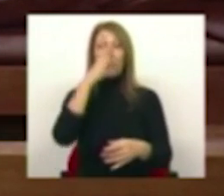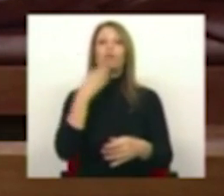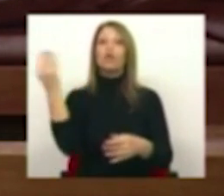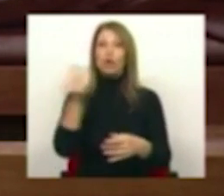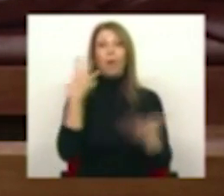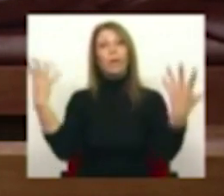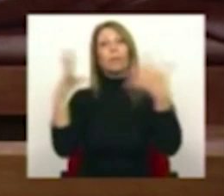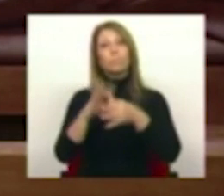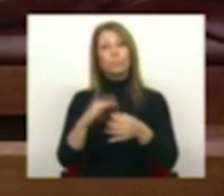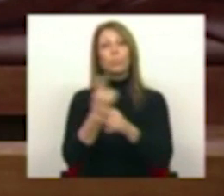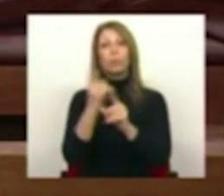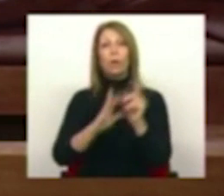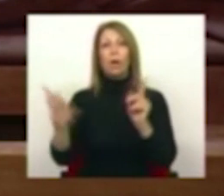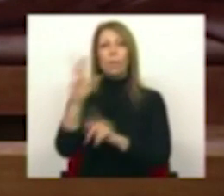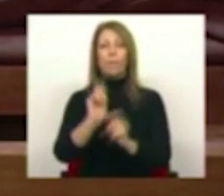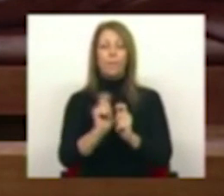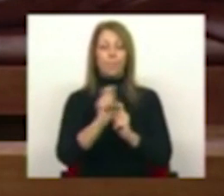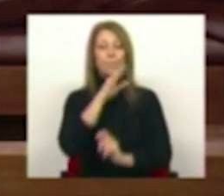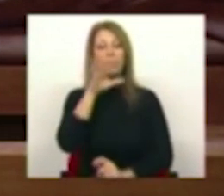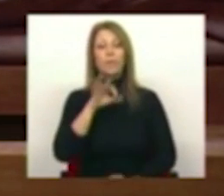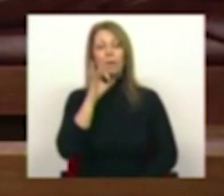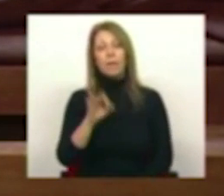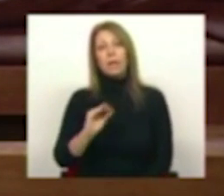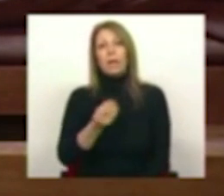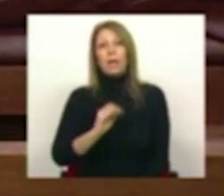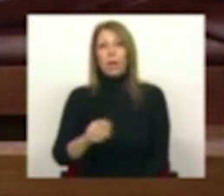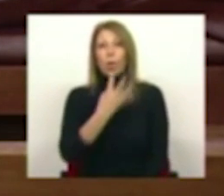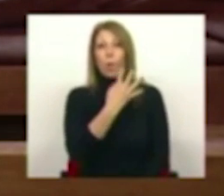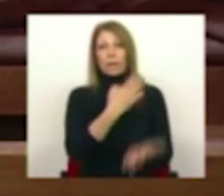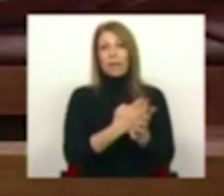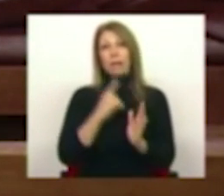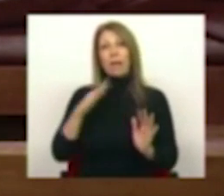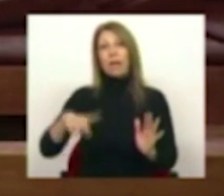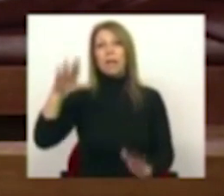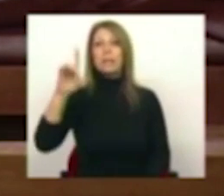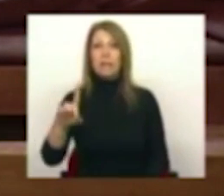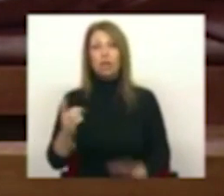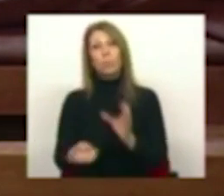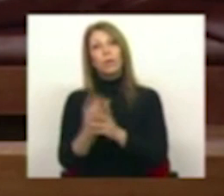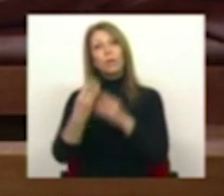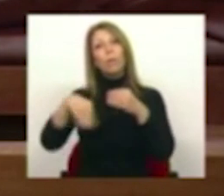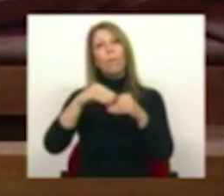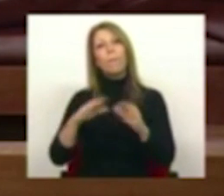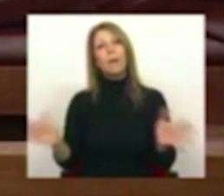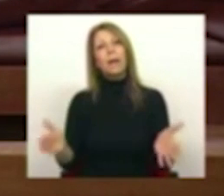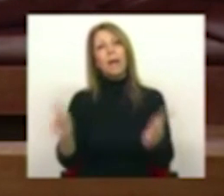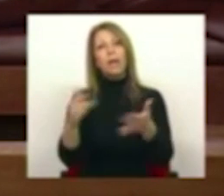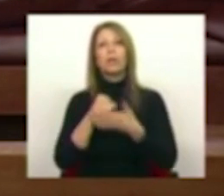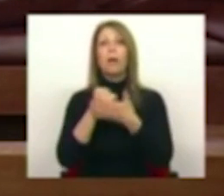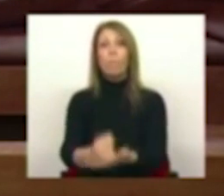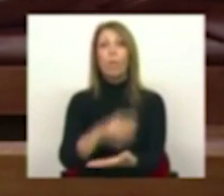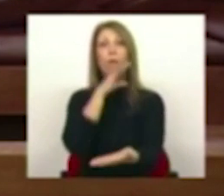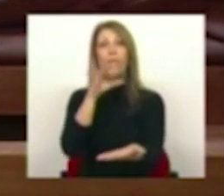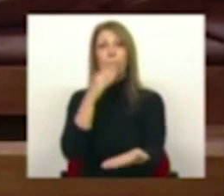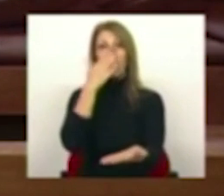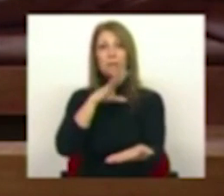abono de família para crianças entre os 4 e os 6 anos, porque cria o complemento de creches para apoiar as famílias com mais do